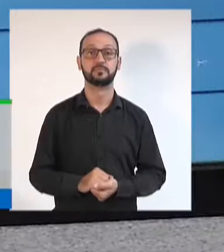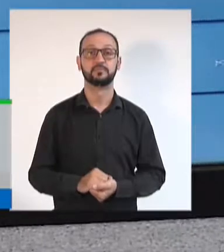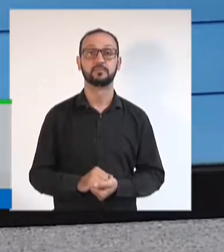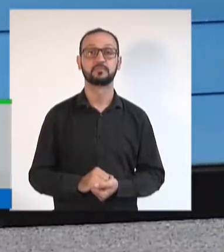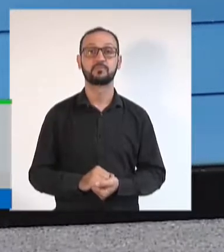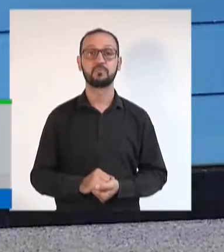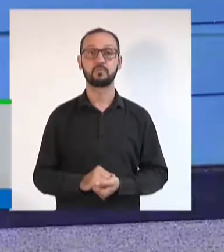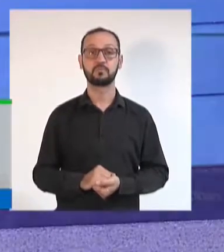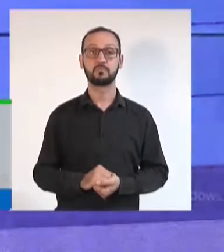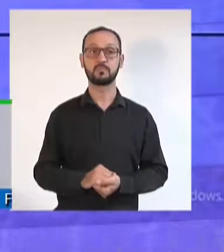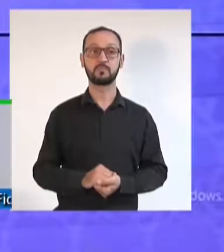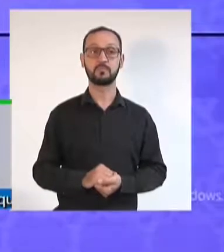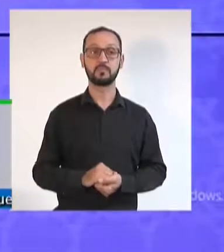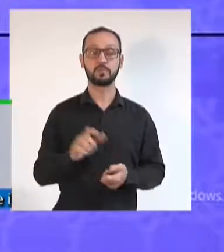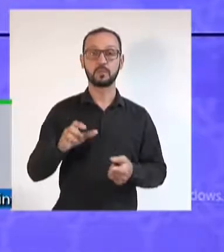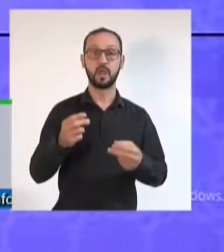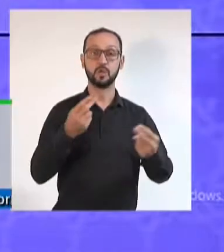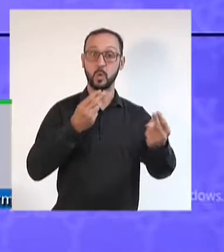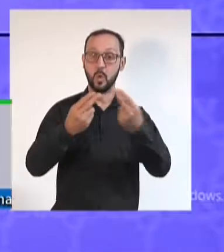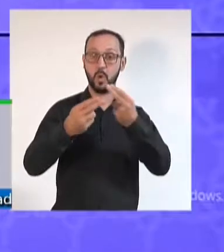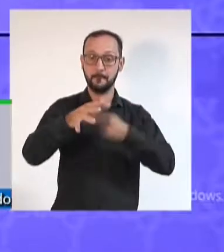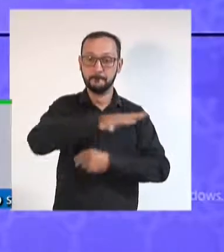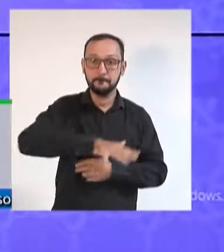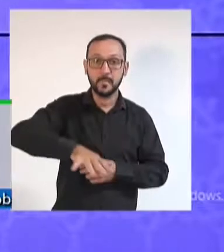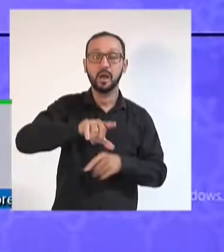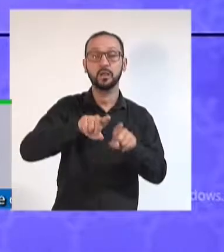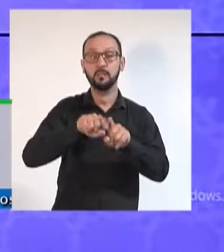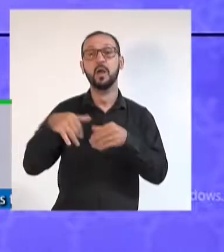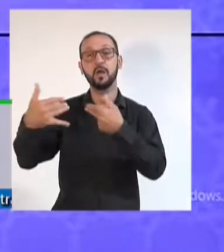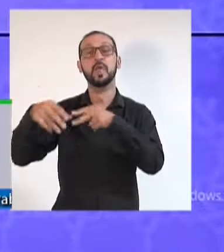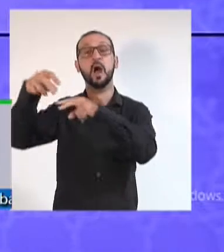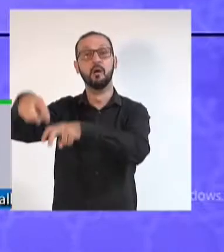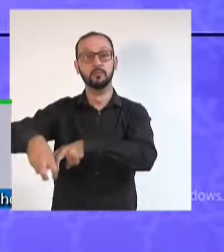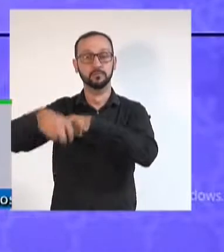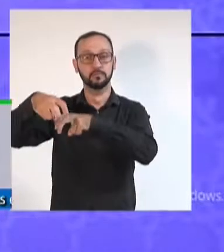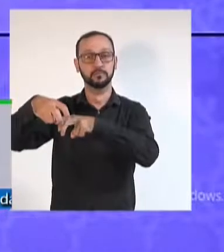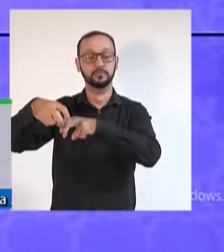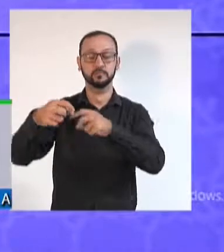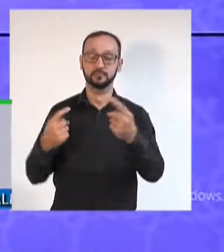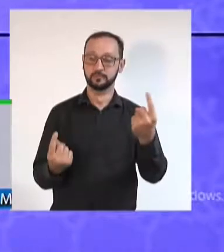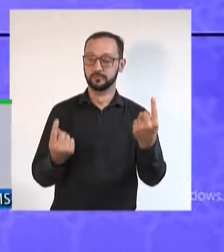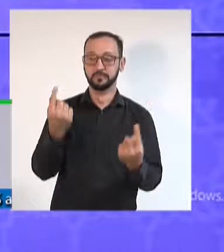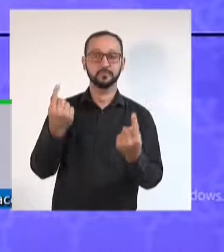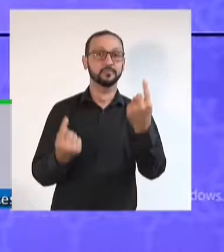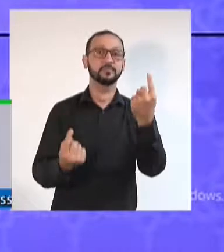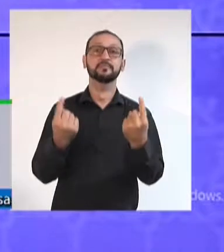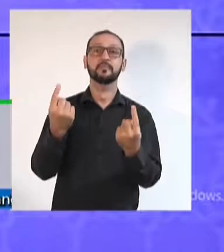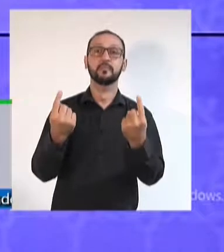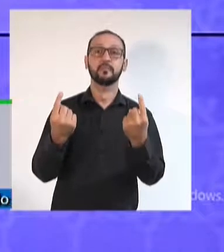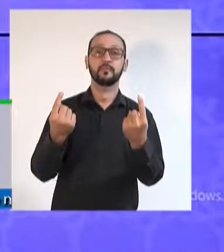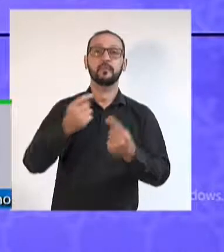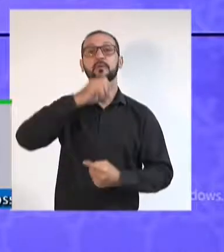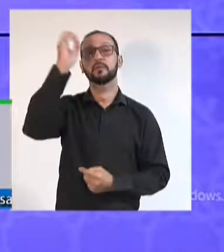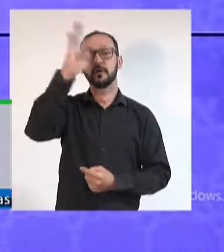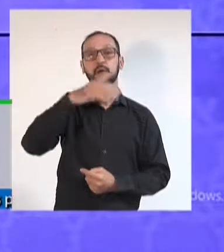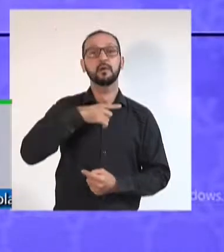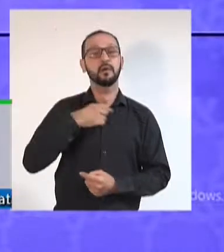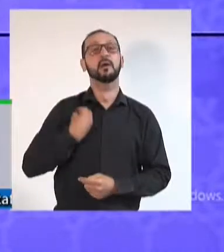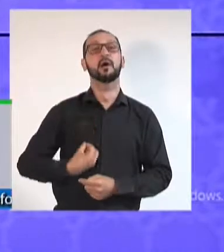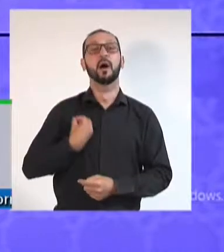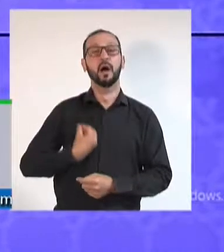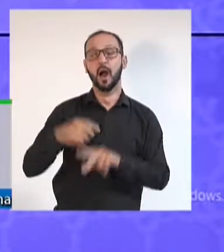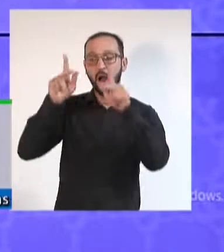Essa é uma questão. Na zona urbana e rural, o Brasil ainda tem muita população